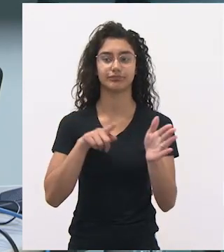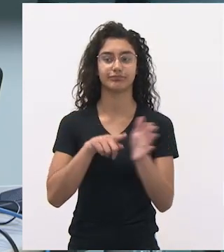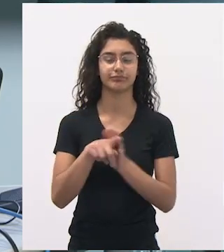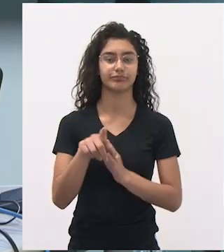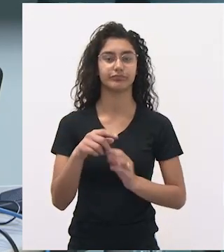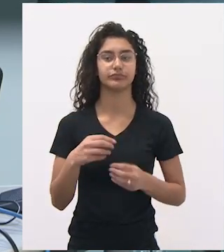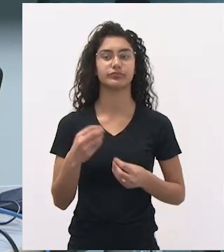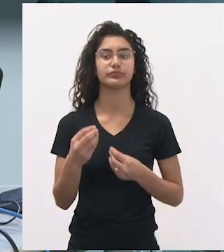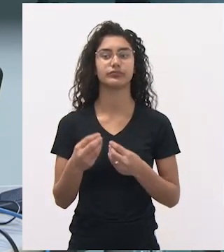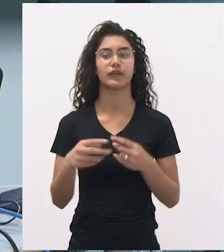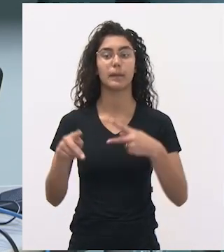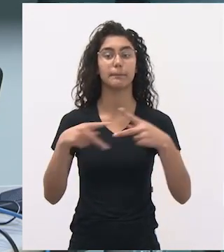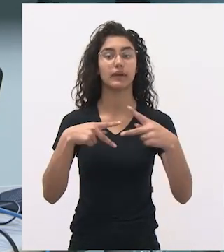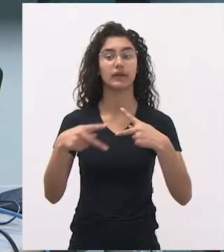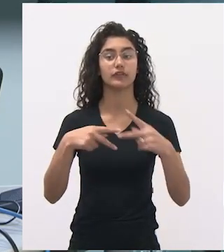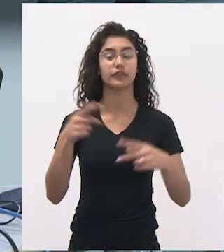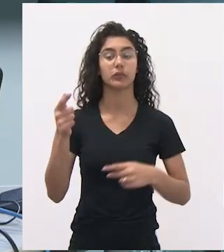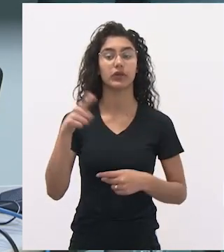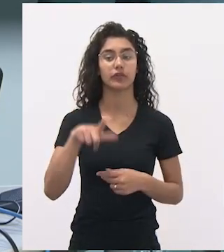plataforma.